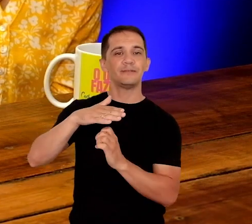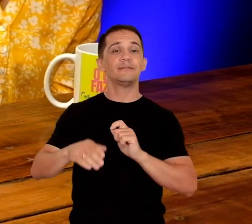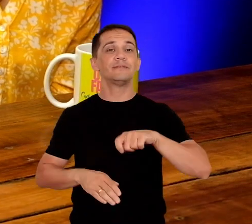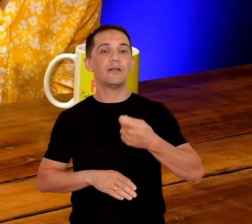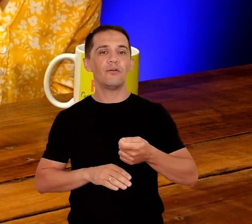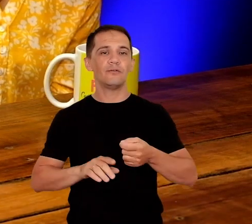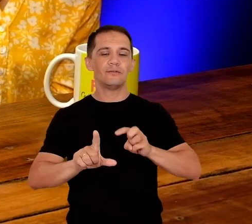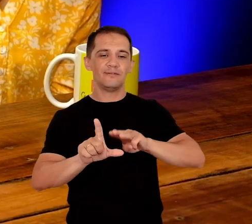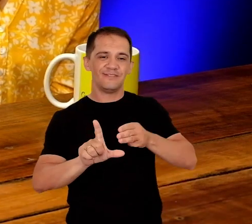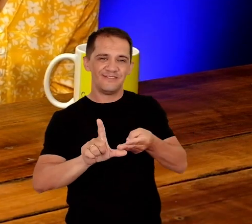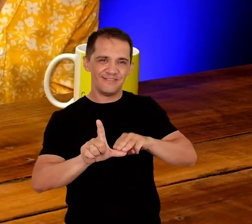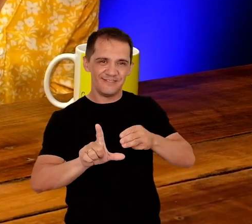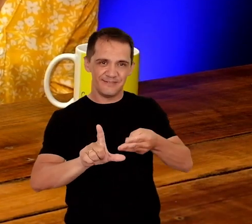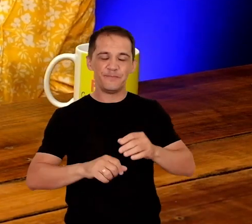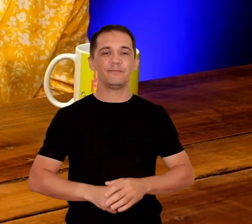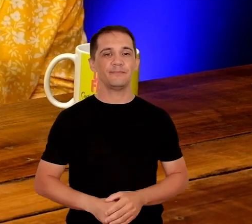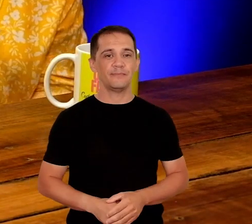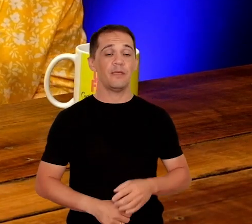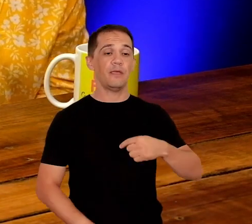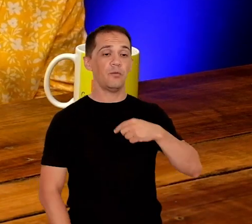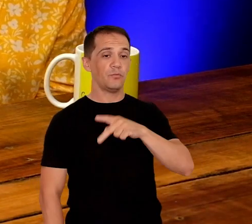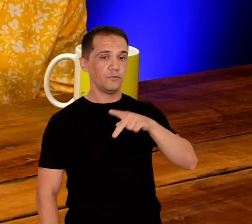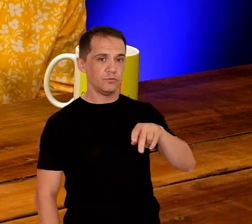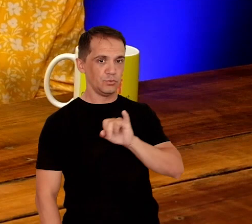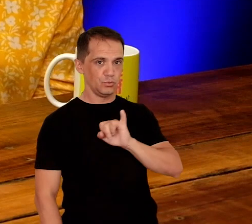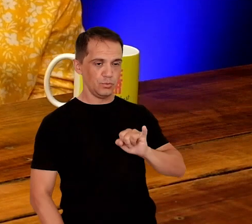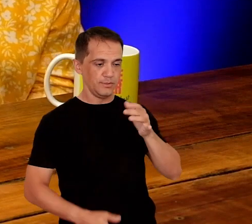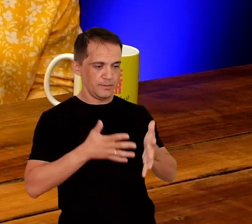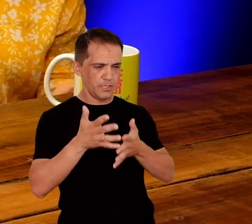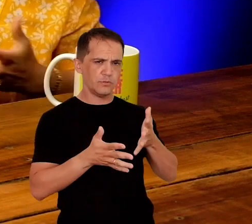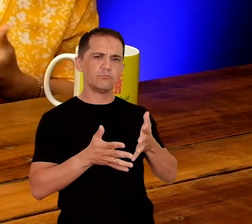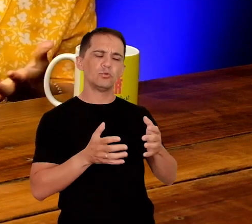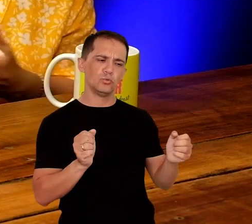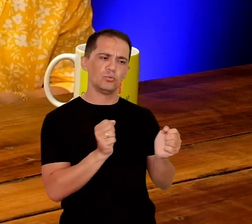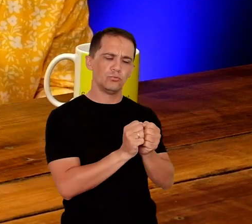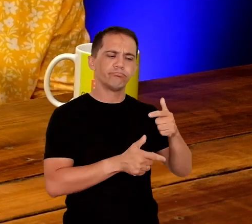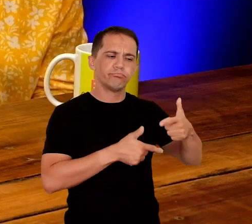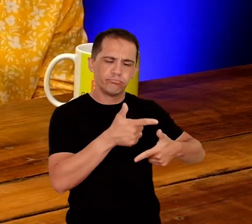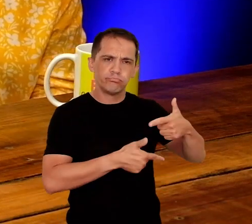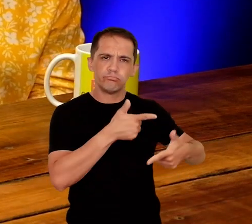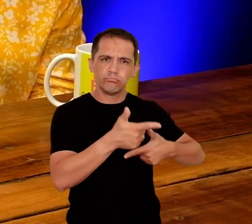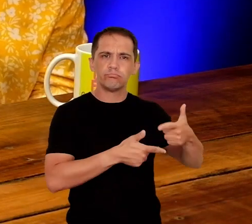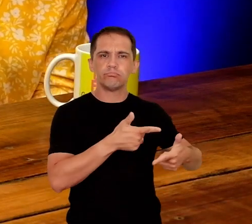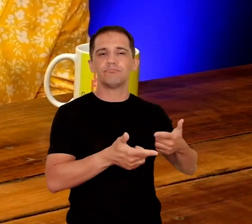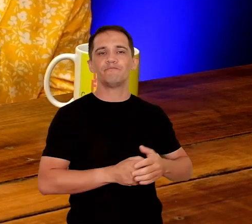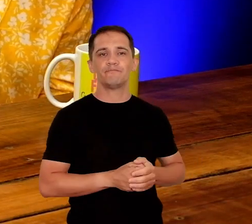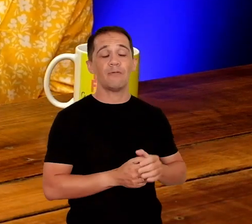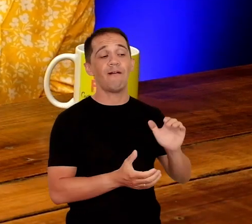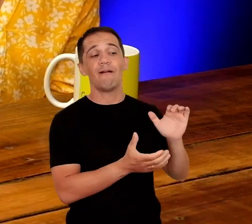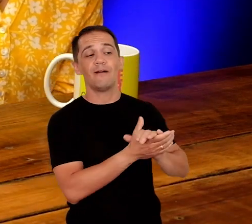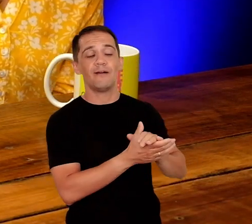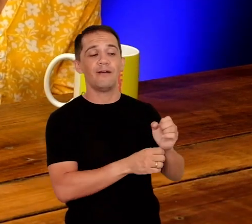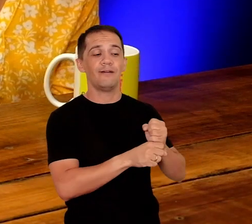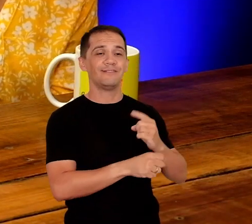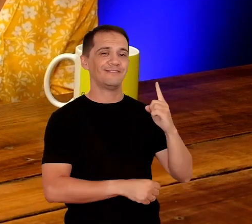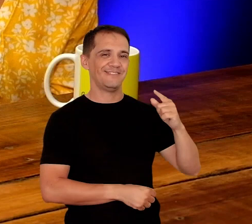LM Libras, né? Uhum. Eu sou professora e instrutora de Libras, trabalho às vezes também como tradutora e intérprete com ele. Somos